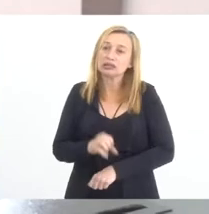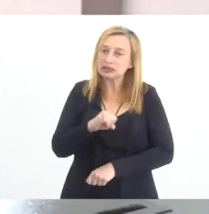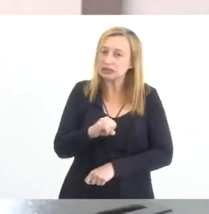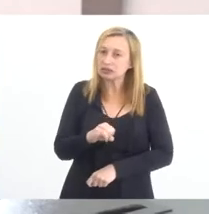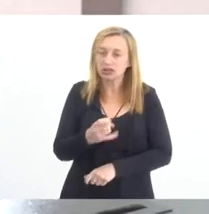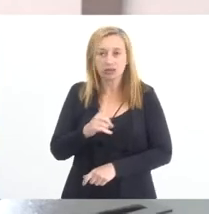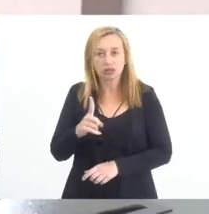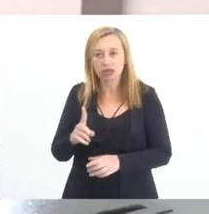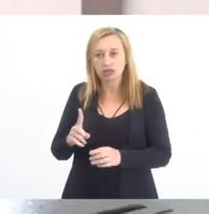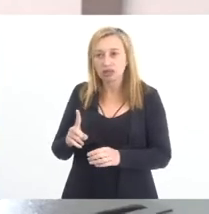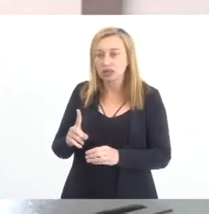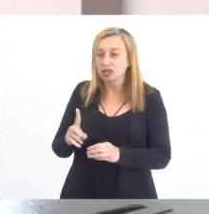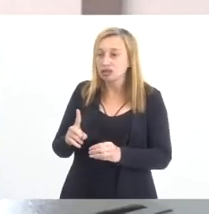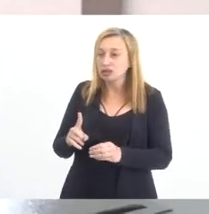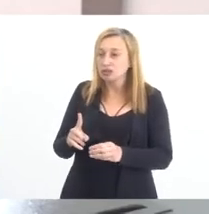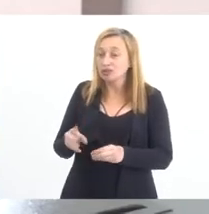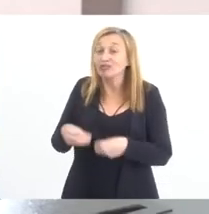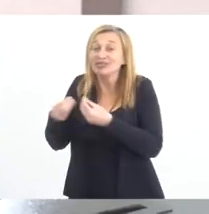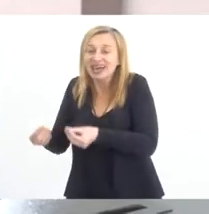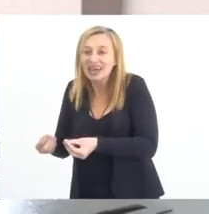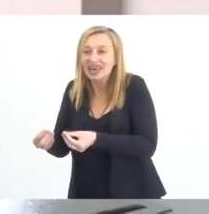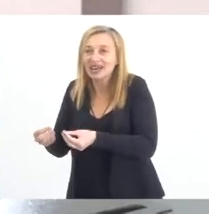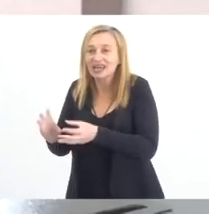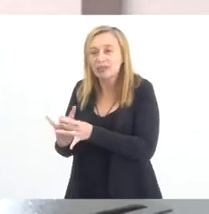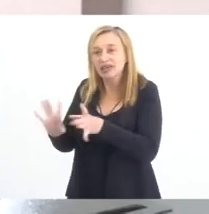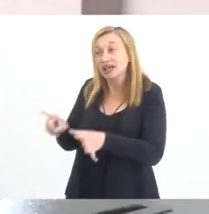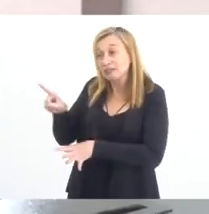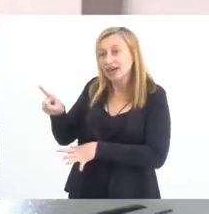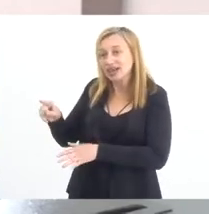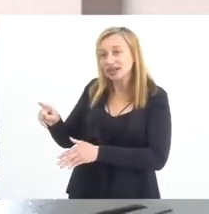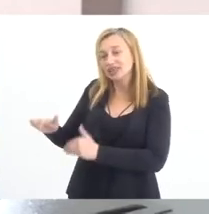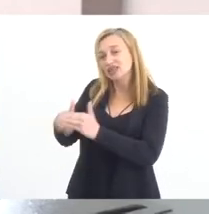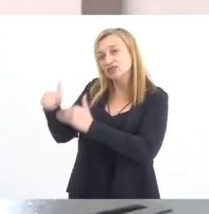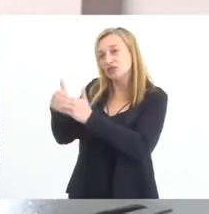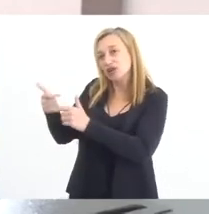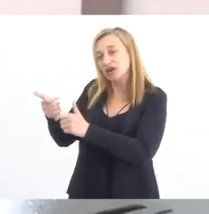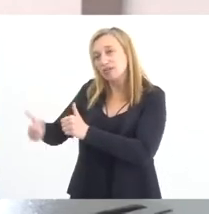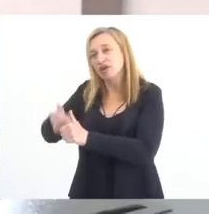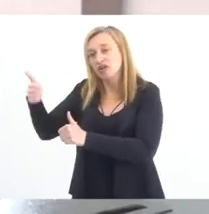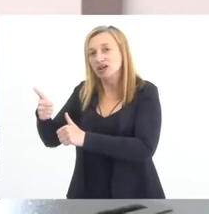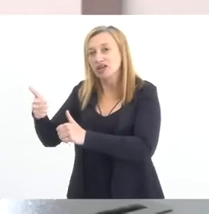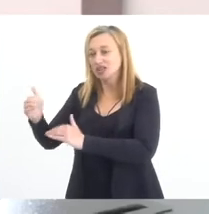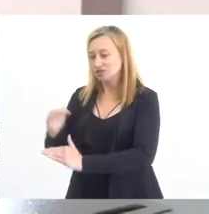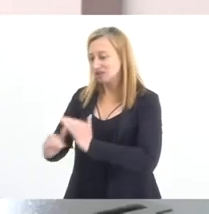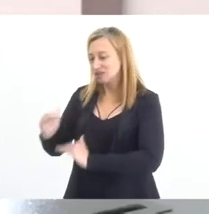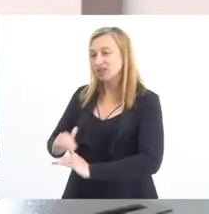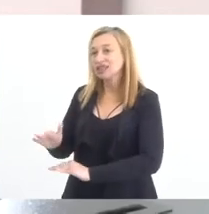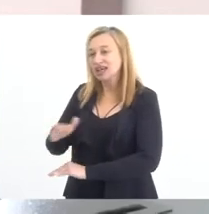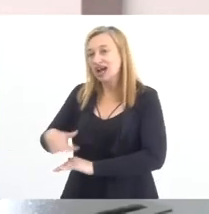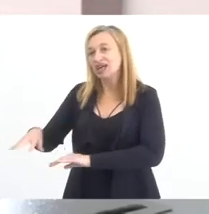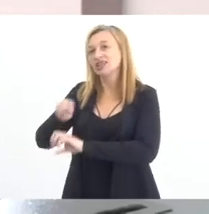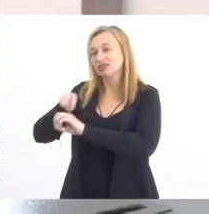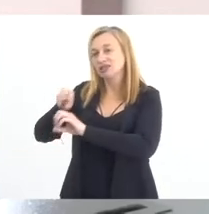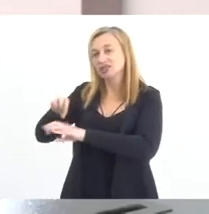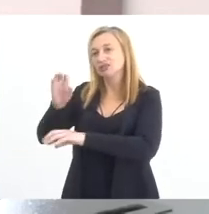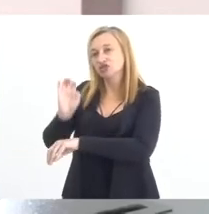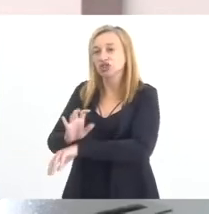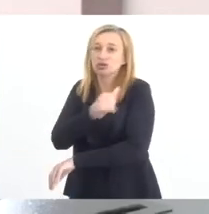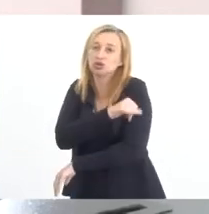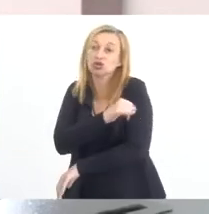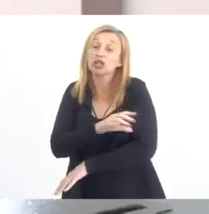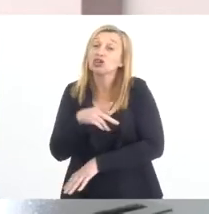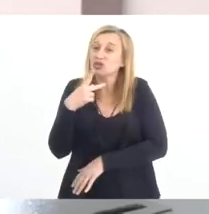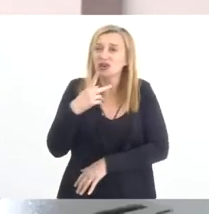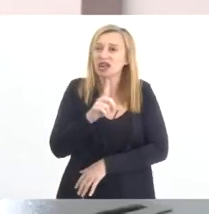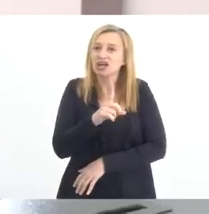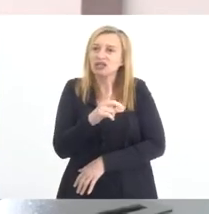der autonomia para o ESO, para ela crescer e melhorar, a gente vai retroceder no âmbito da educação no Estado do Rio de Janeiro. Não estou